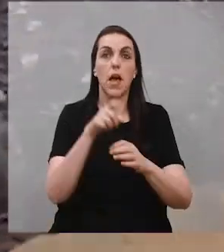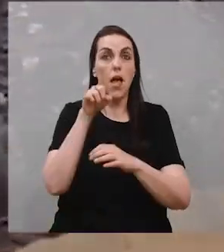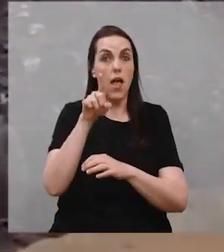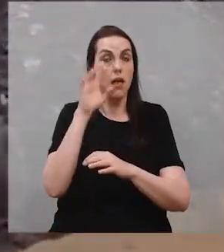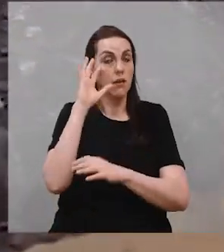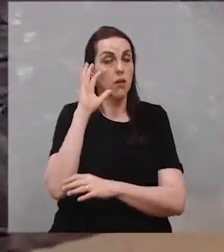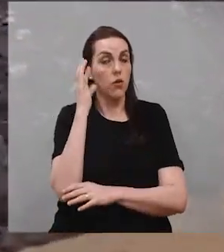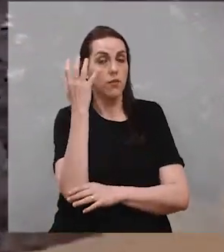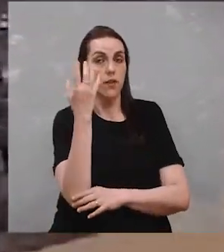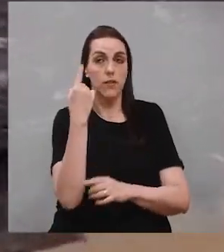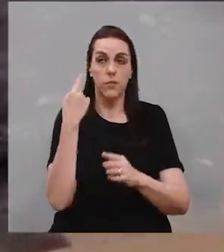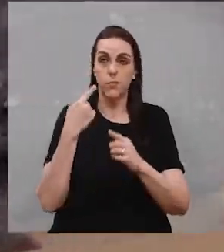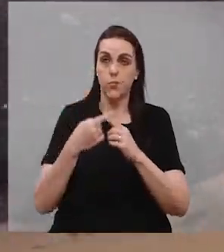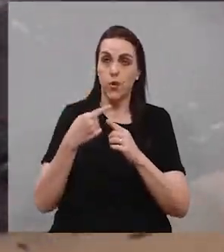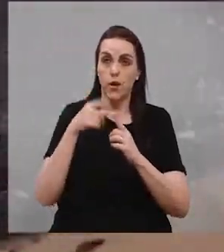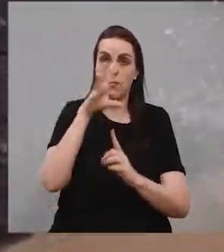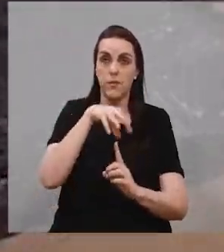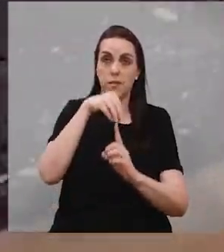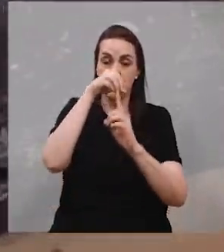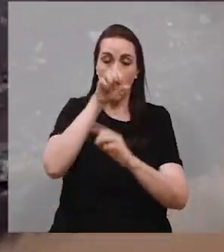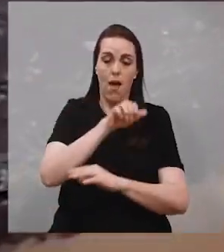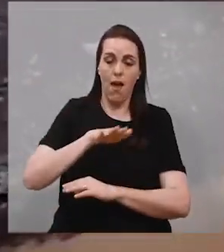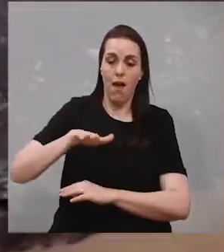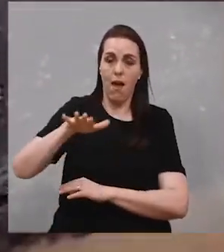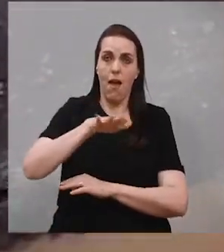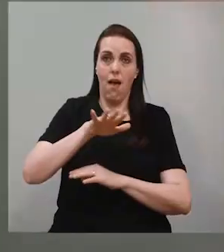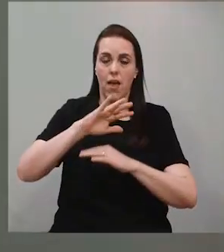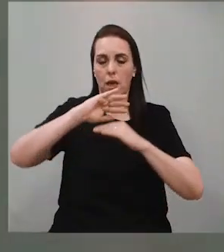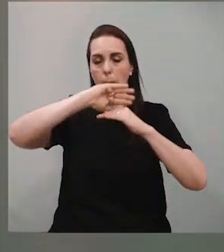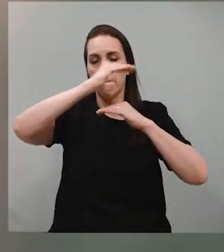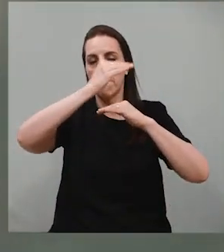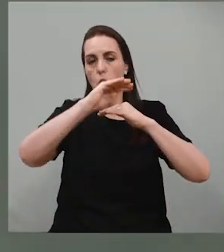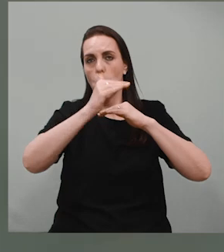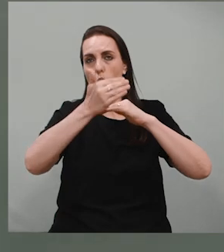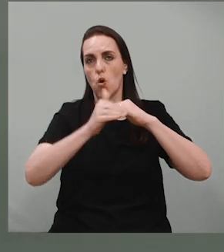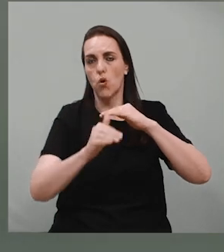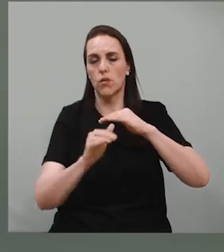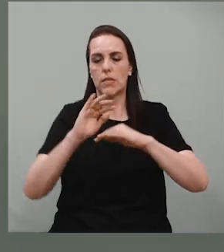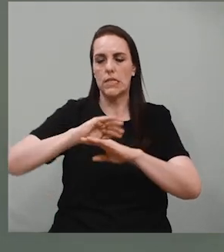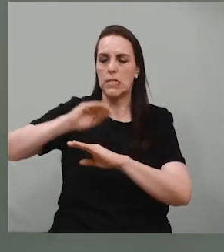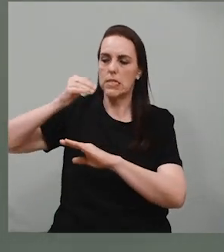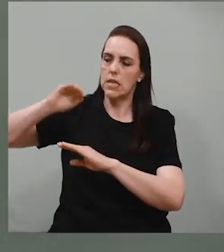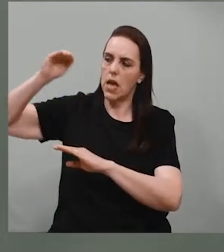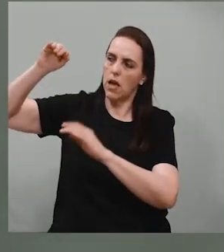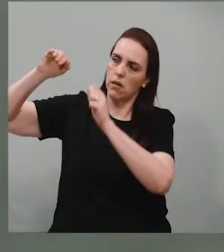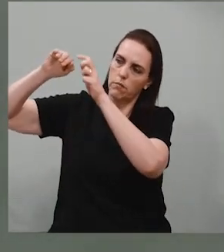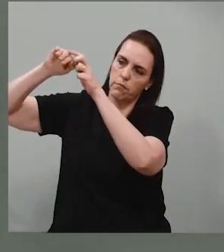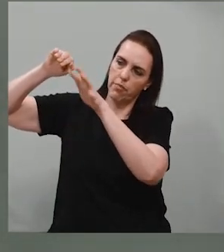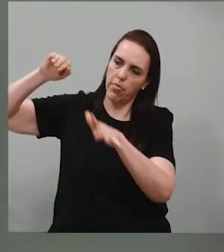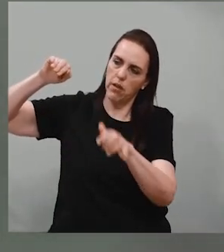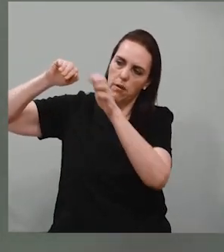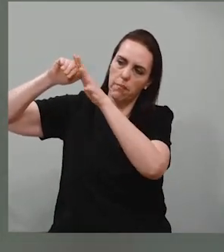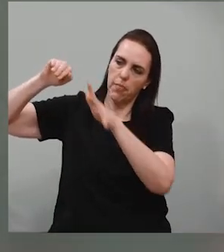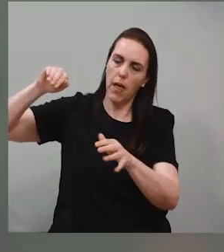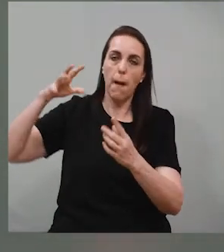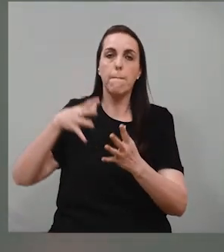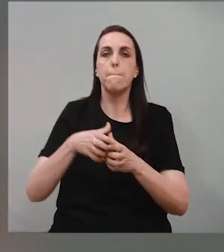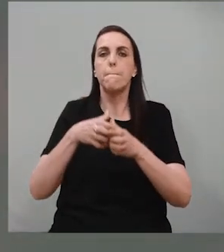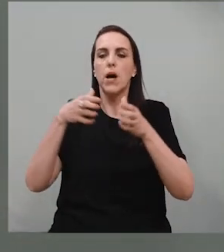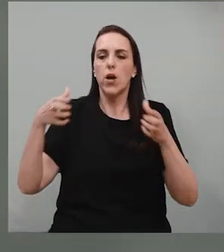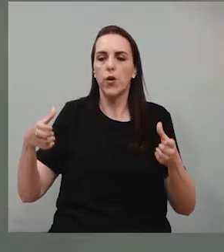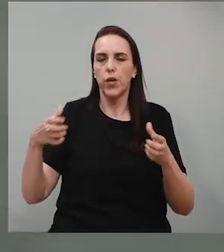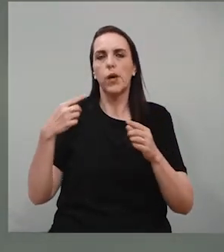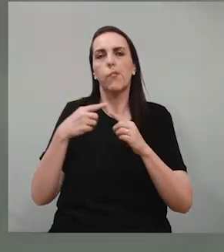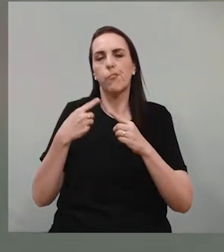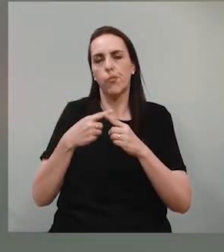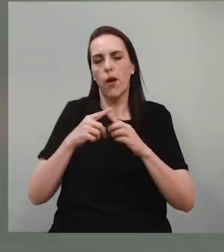detritos. Esse fenômeno ocorre principalmente em áreas de encosta de morros e serras e, na grande maioria, está